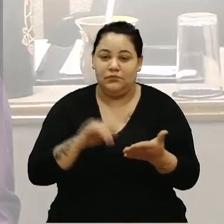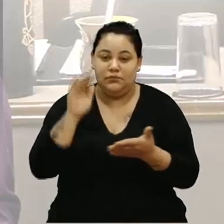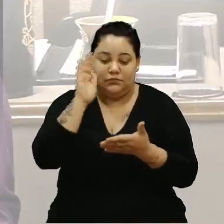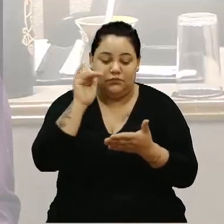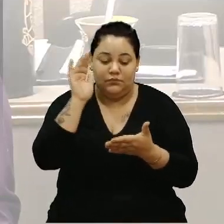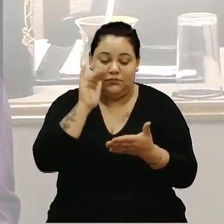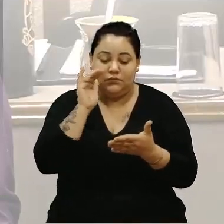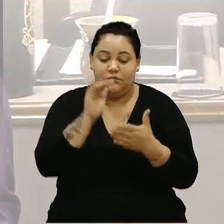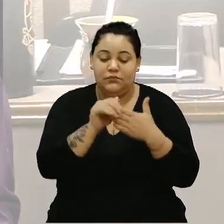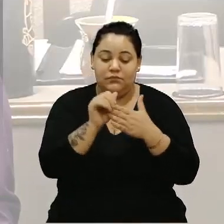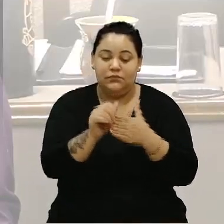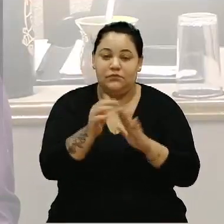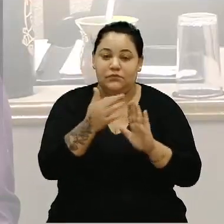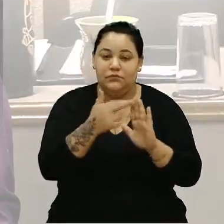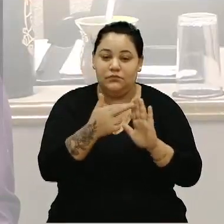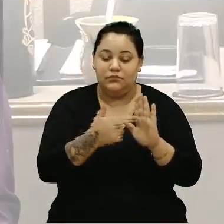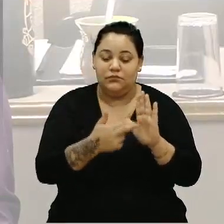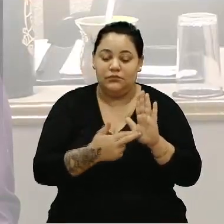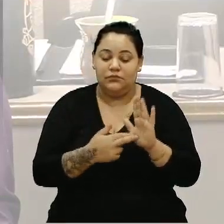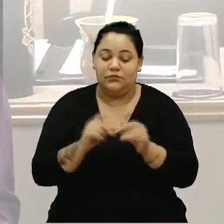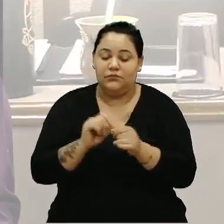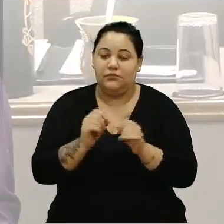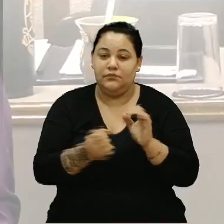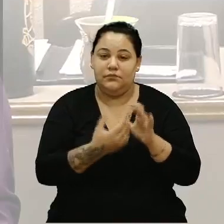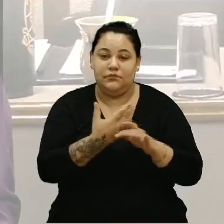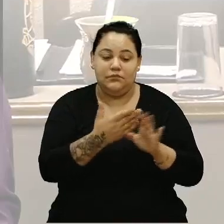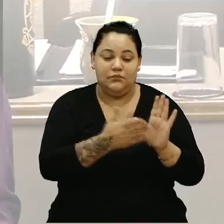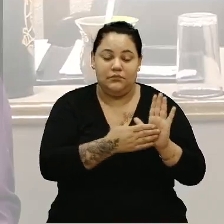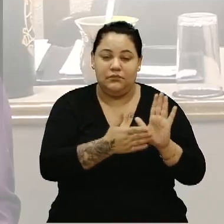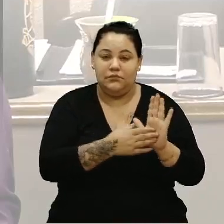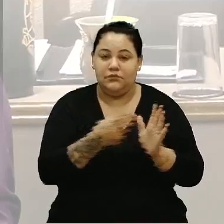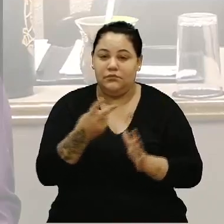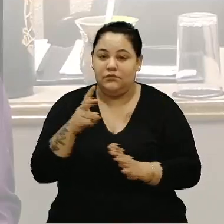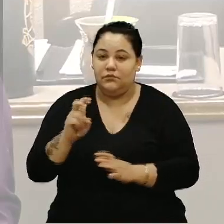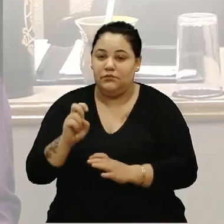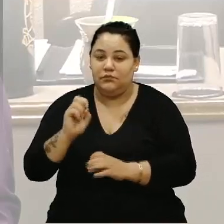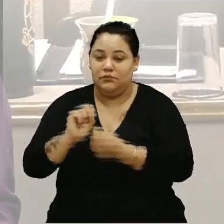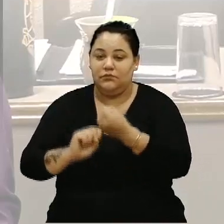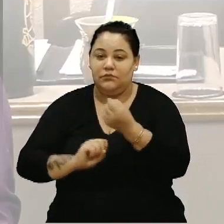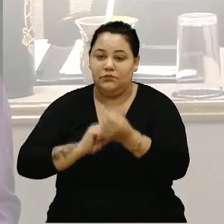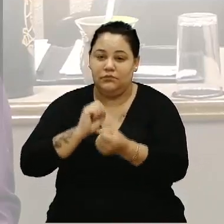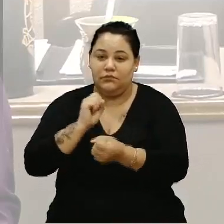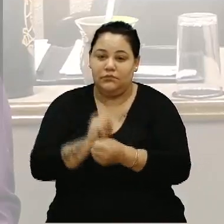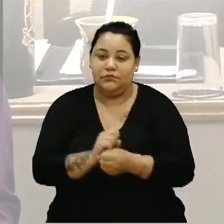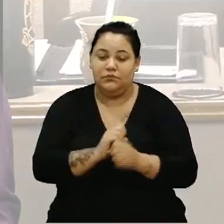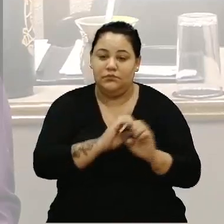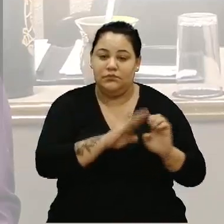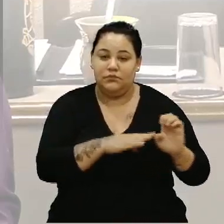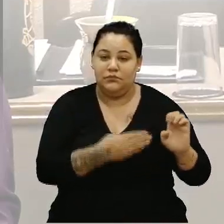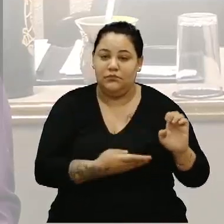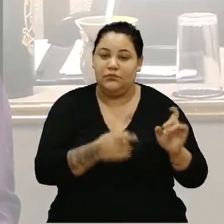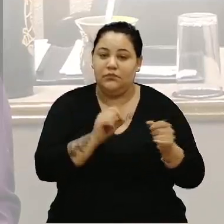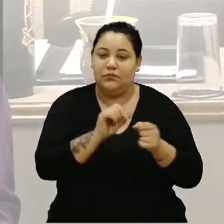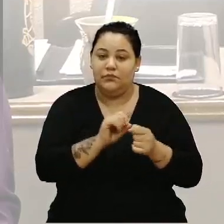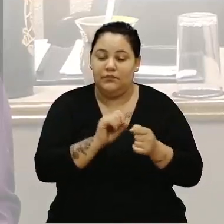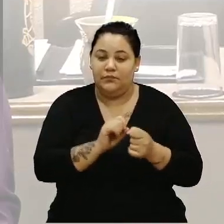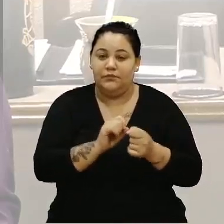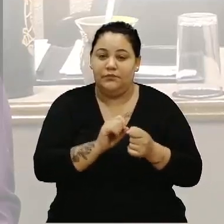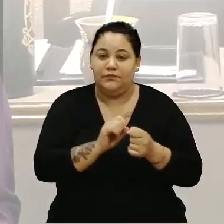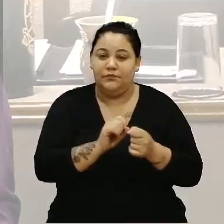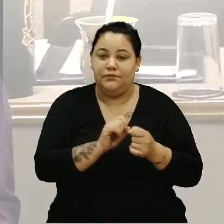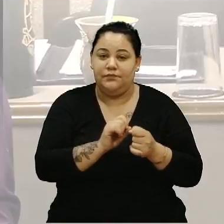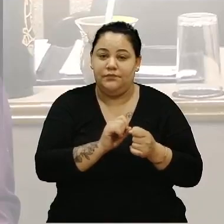disposições regimentais, propõem homenagem aos 35 anos da empresa Menon Atacadista, a ser realizada durante a